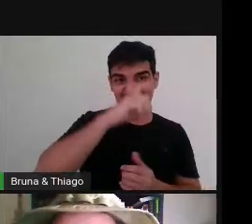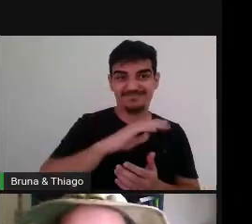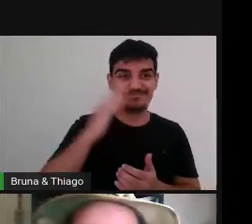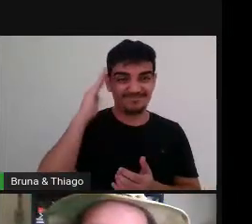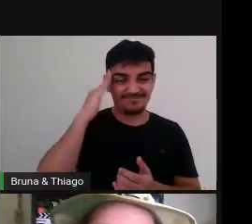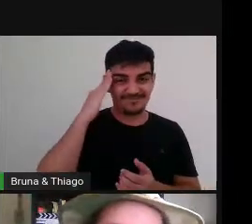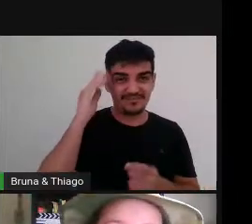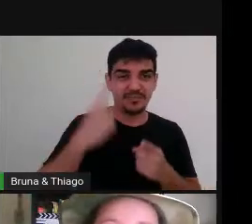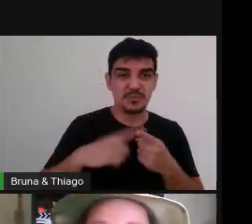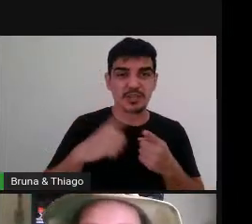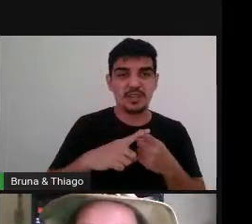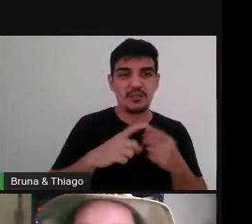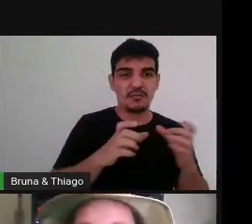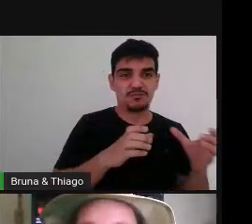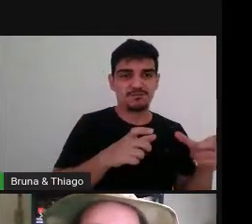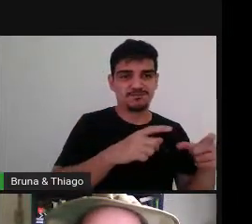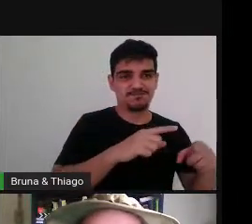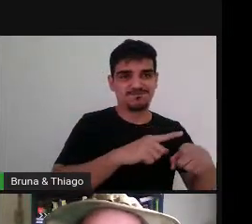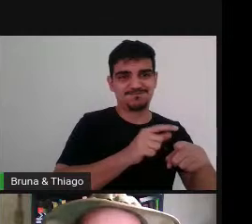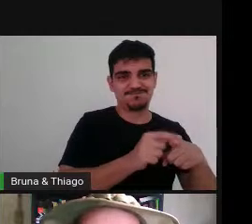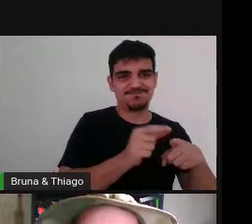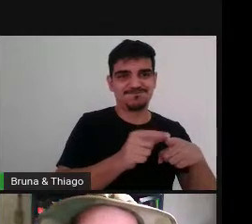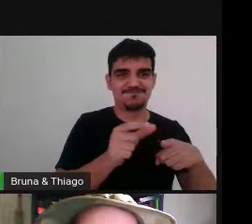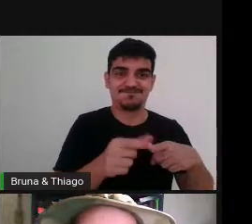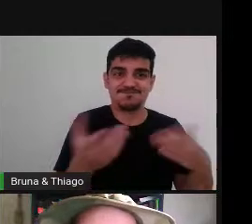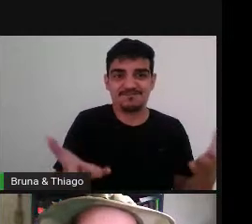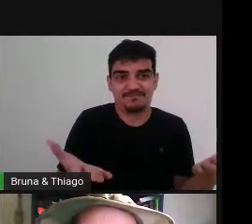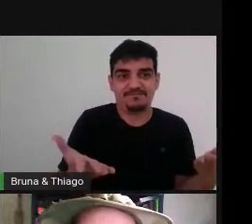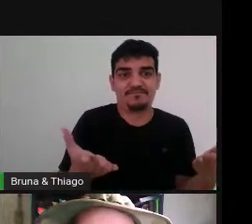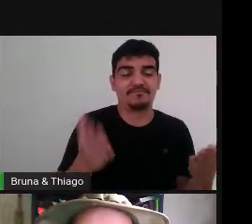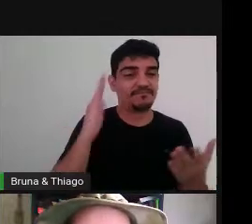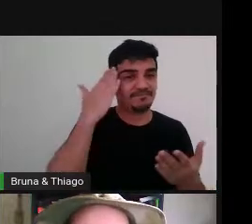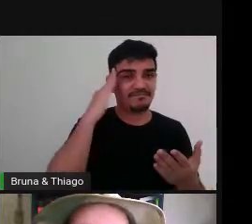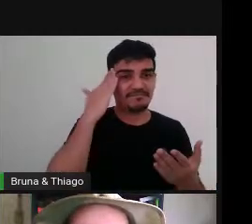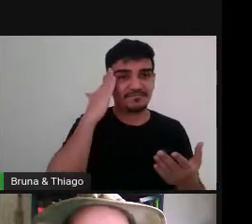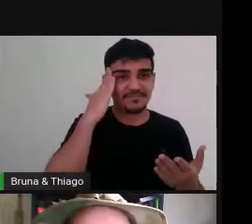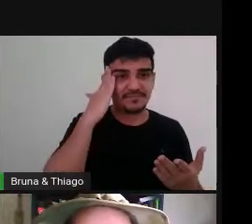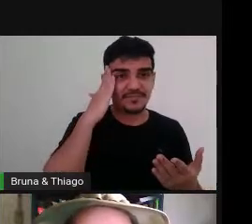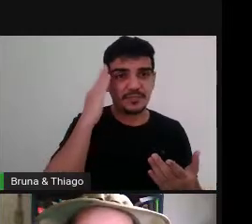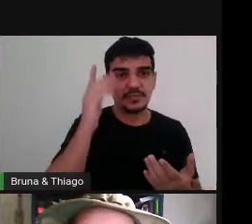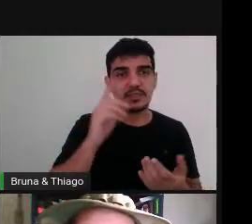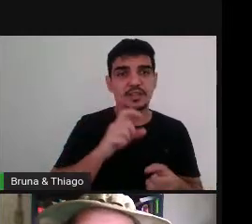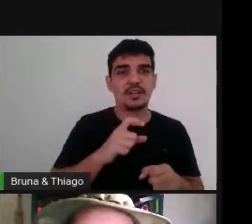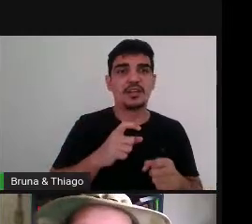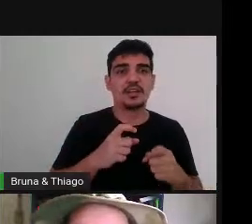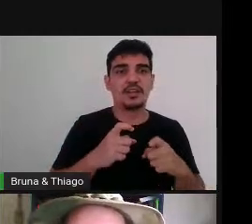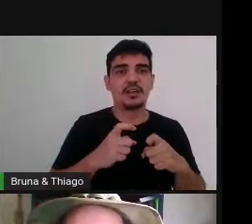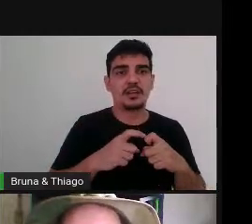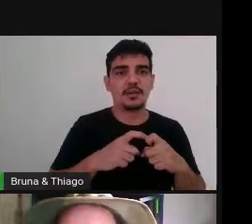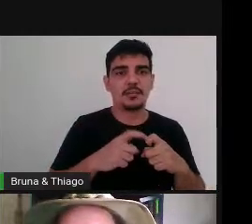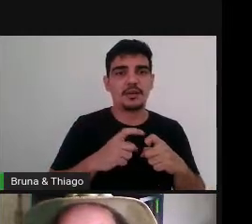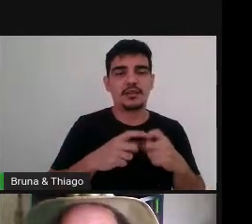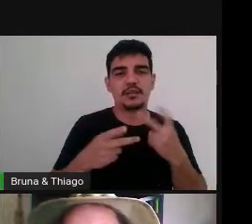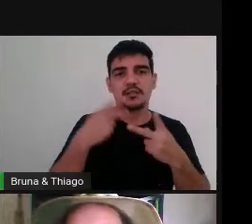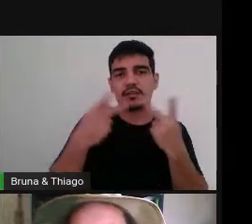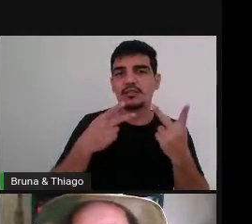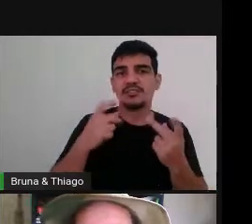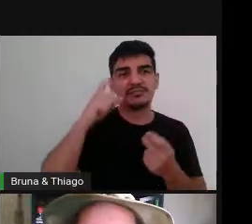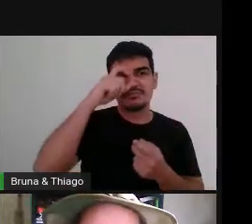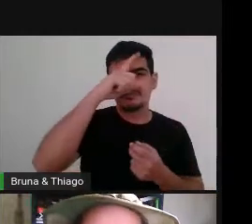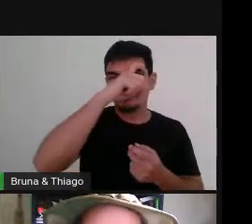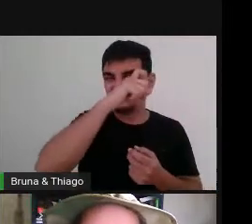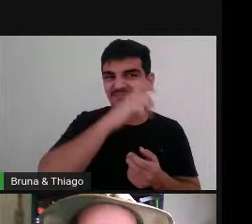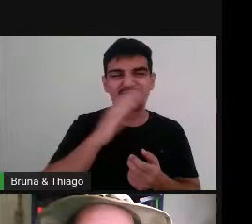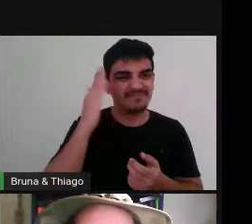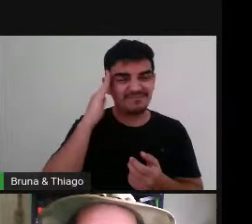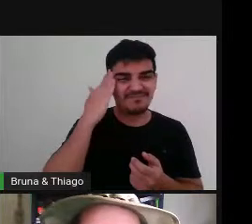só um pedacinho do rabo, do corpo. E aí, a médica que recebeu, ela me mandou essa foto e falou: professor, eu tô com muita dificuldade em reconhecer esse